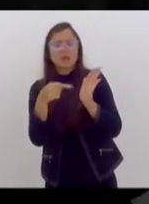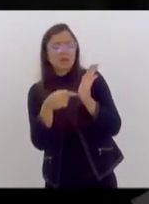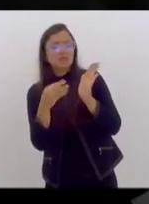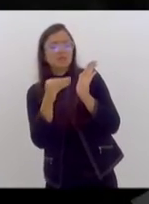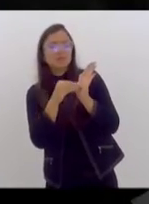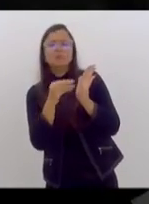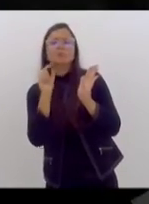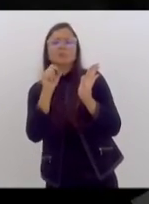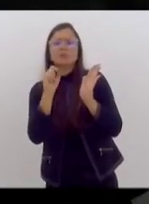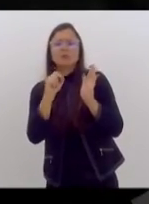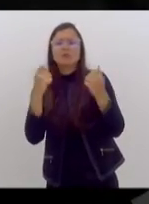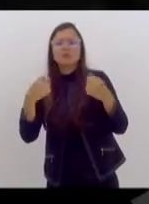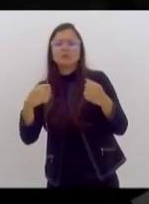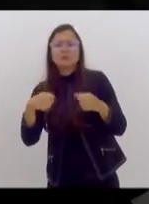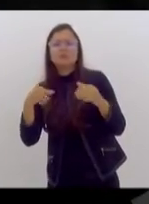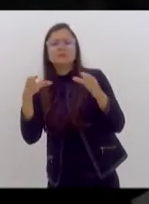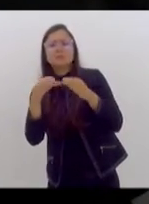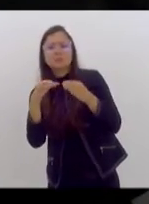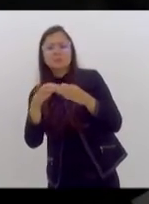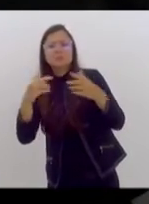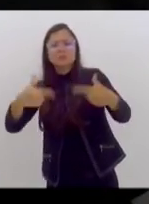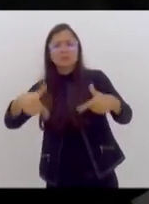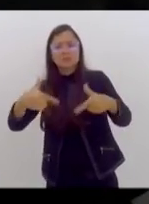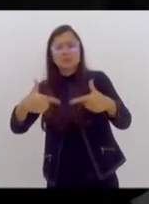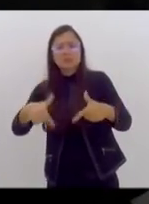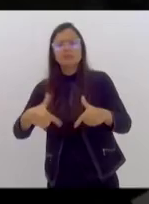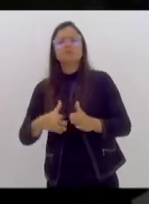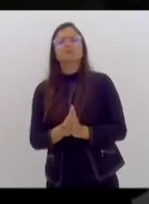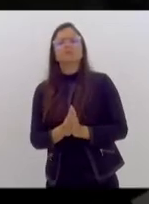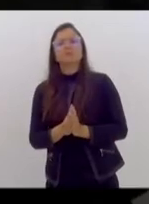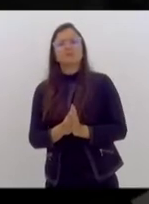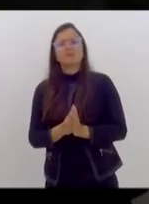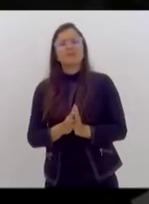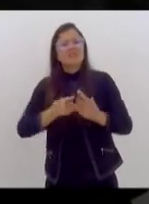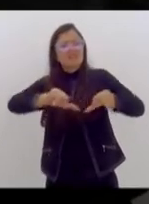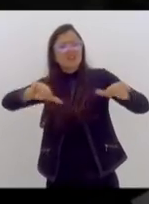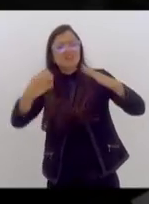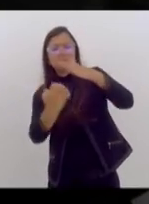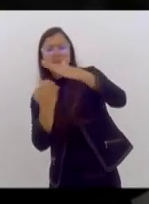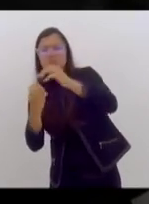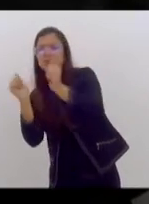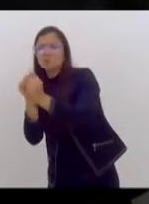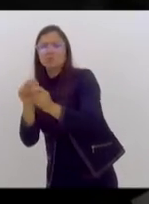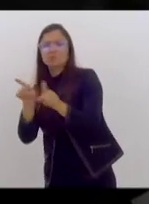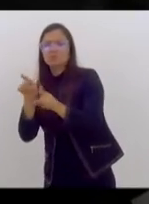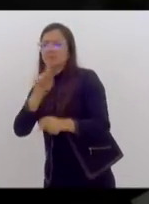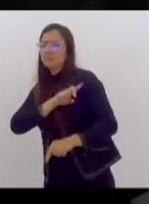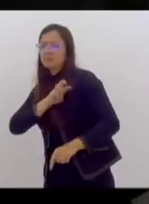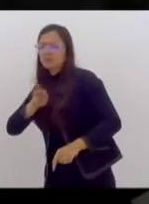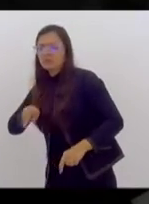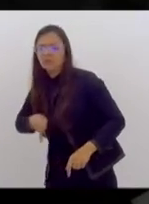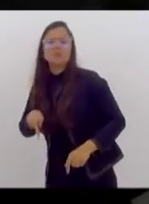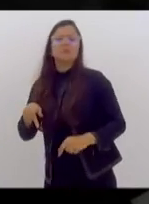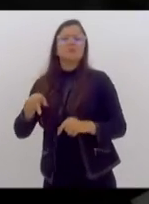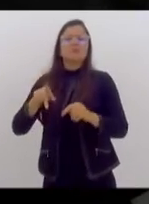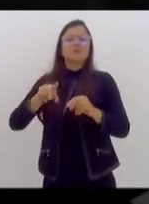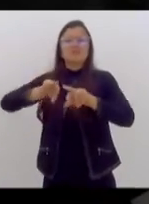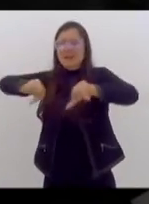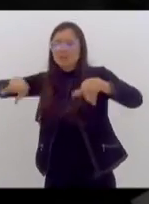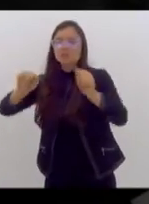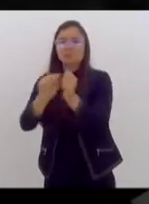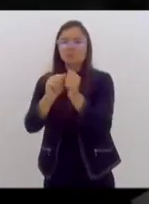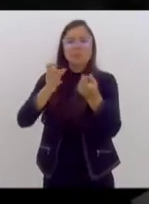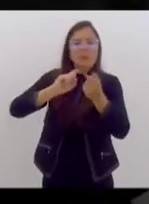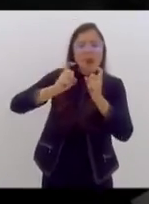trabalho Quais as trans para um TSE com a defensoria como Ministério Público seria uma maneira né uma audiência pedida